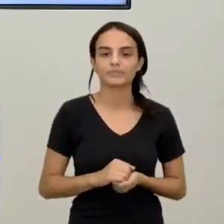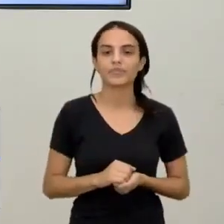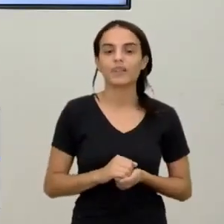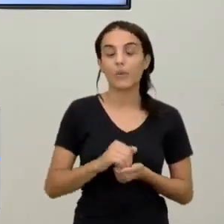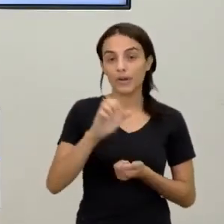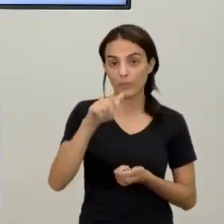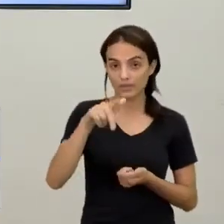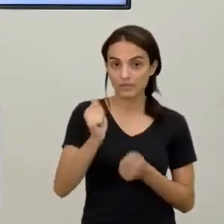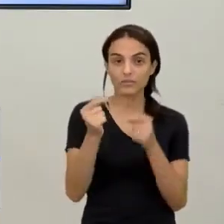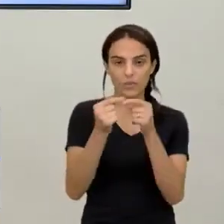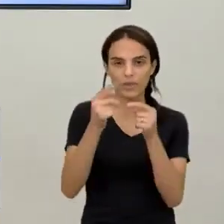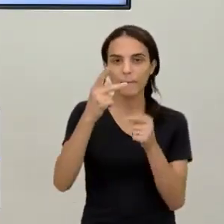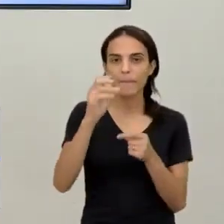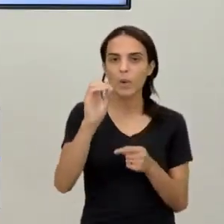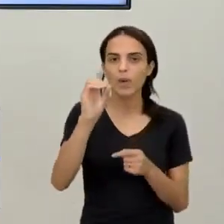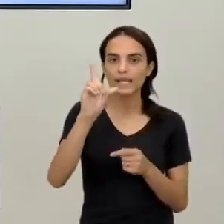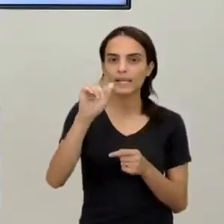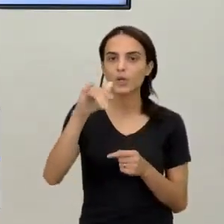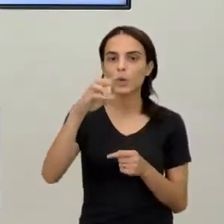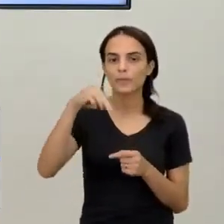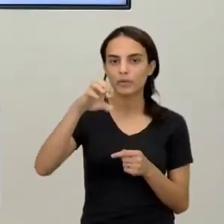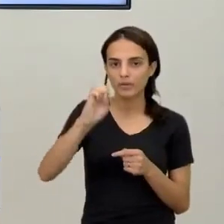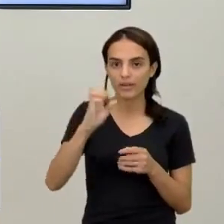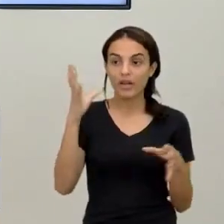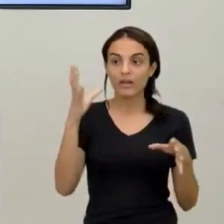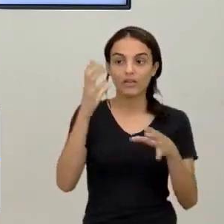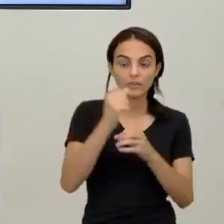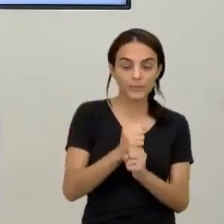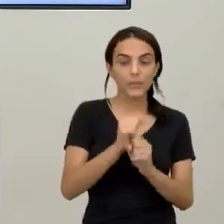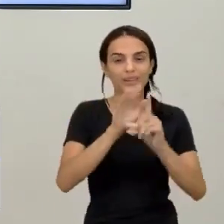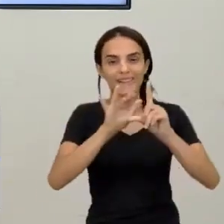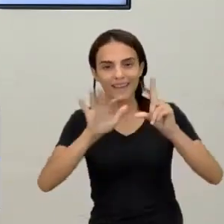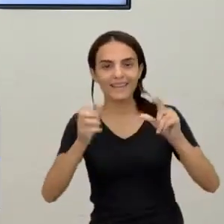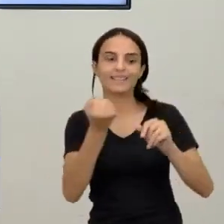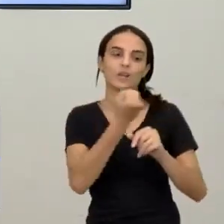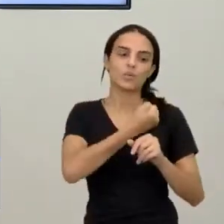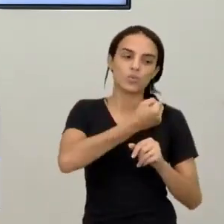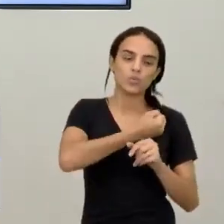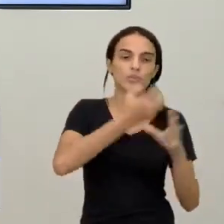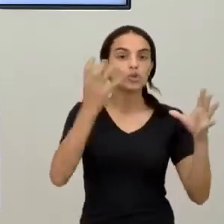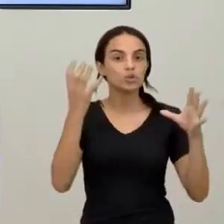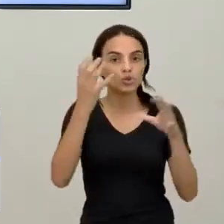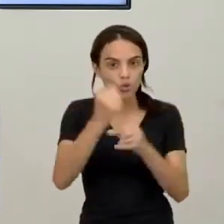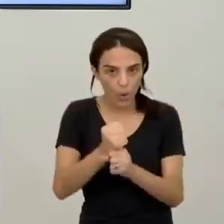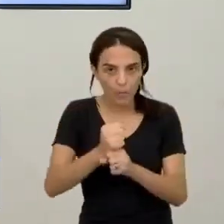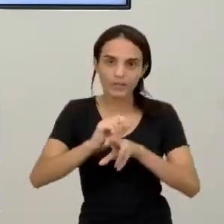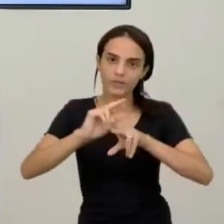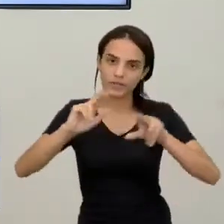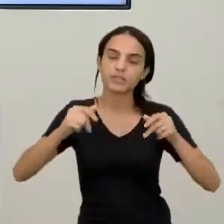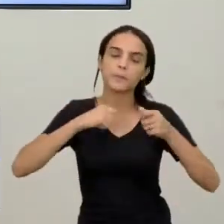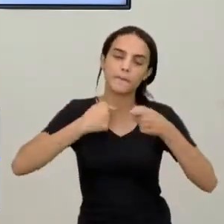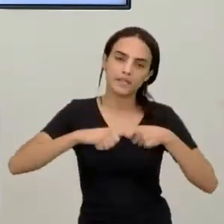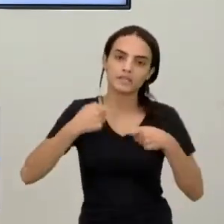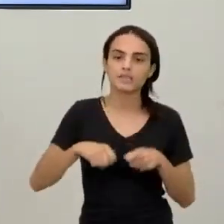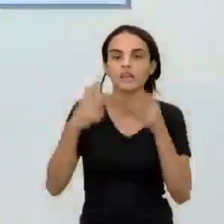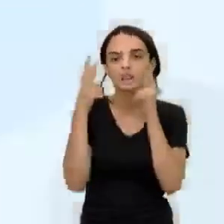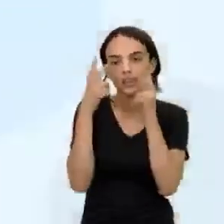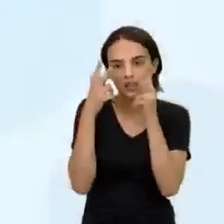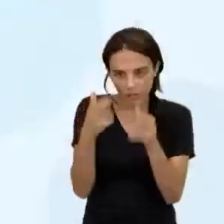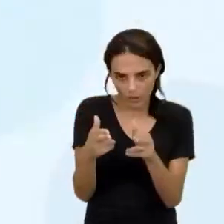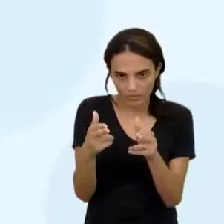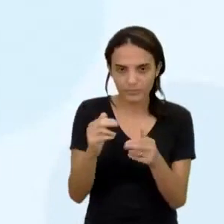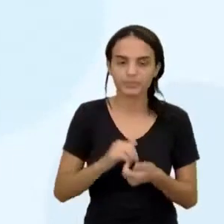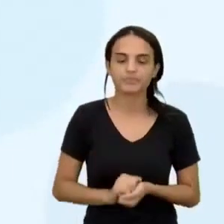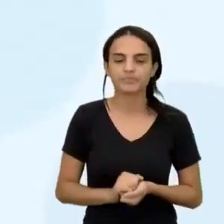equações que são formadas por letras, números e operações e tem uma igualdade. Ó, olha aqui para nossa